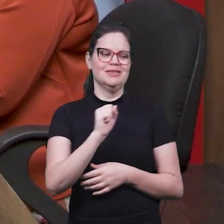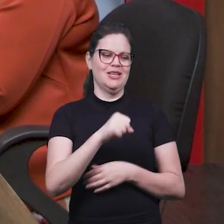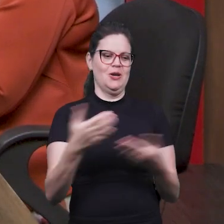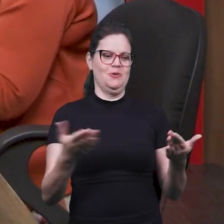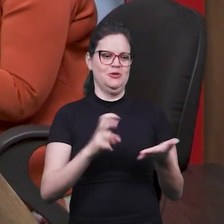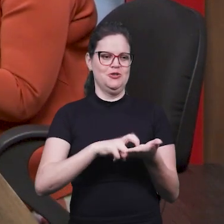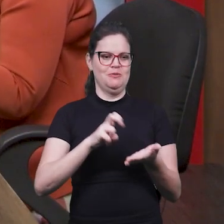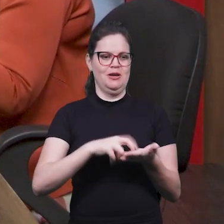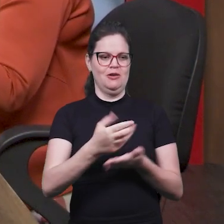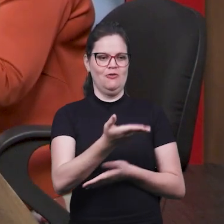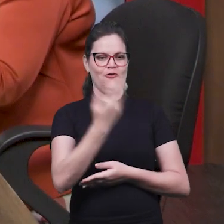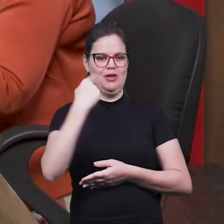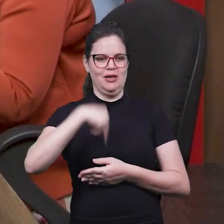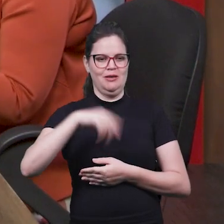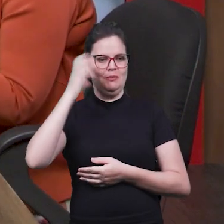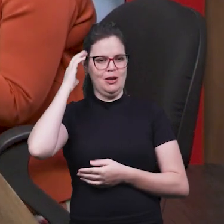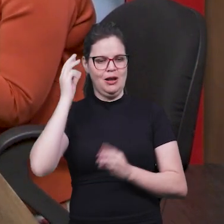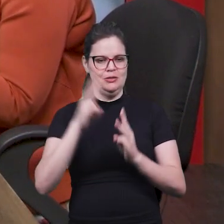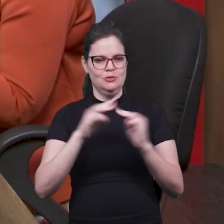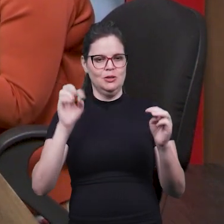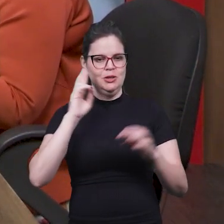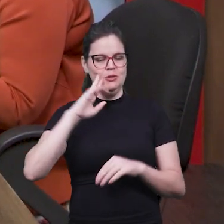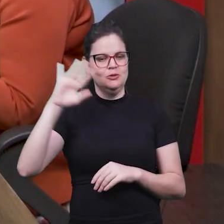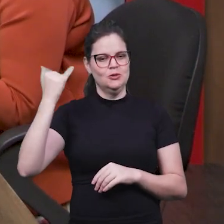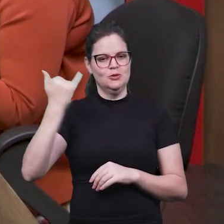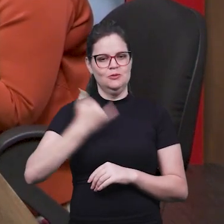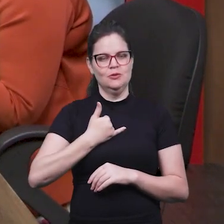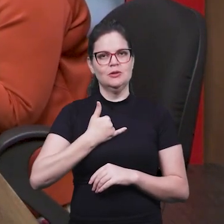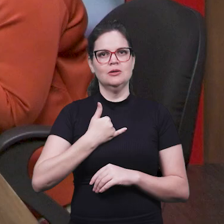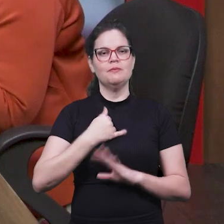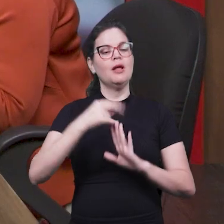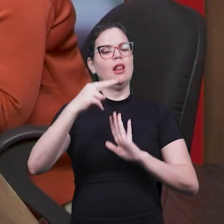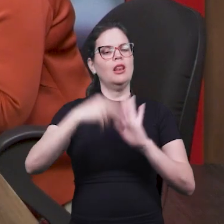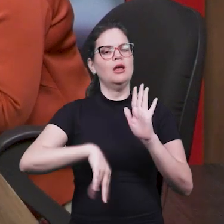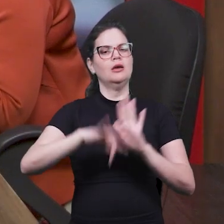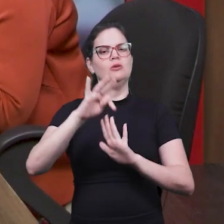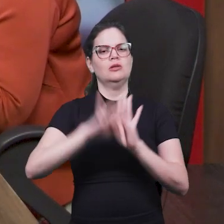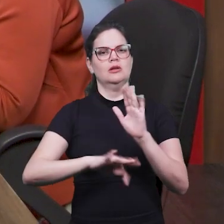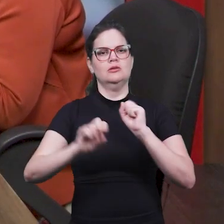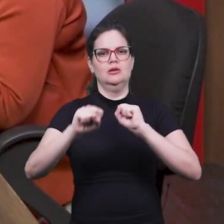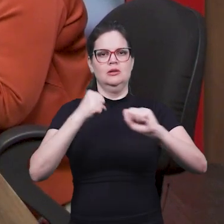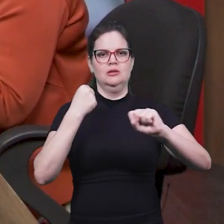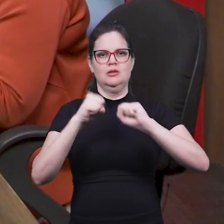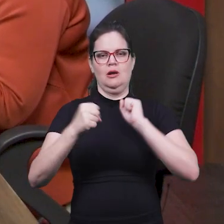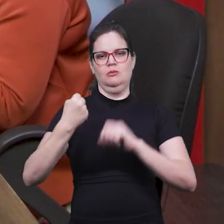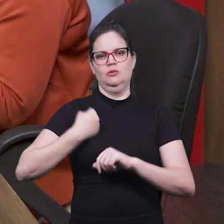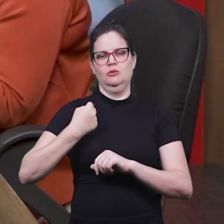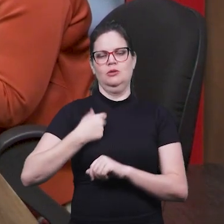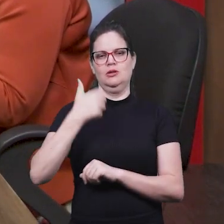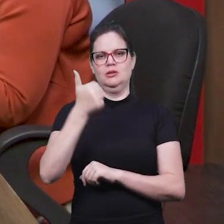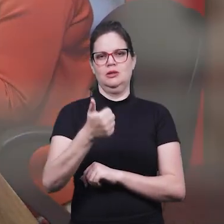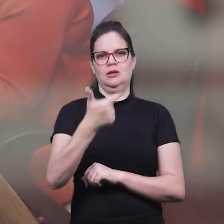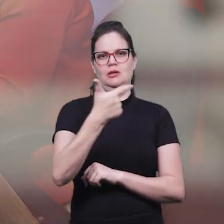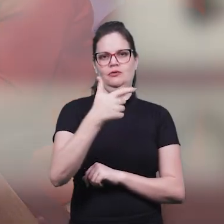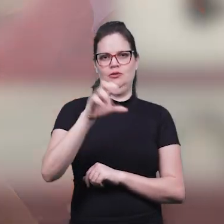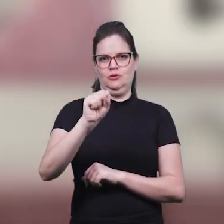Senhor me falou, leia Salmo 128, e eu vou ler